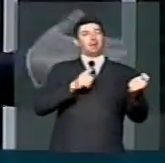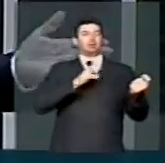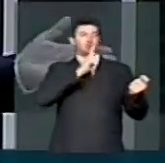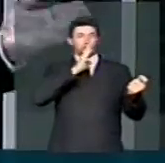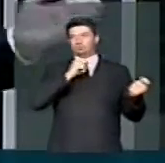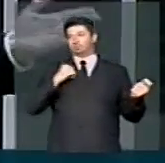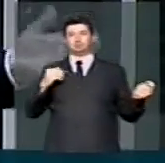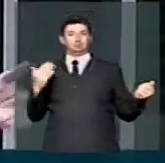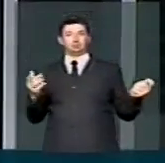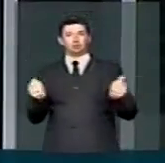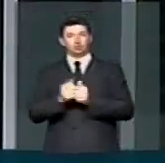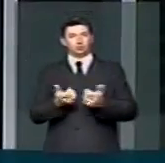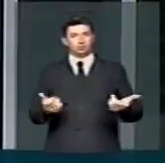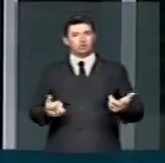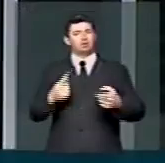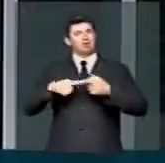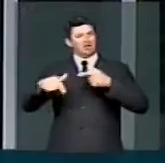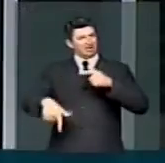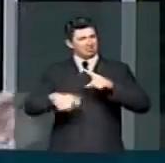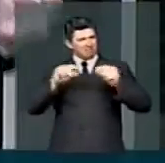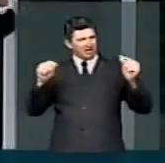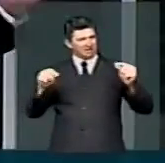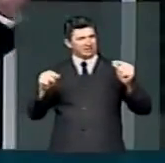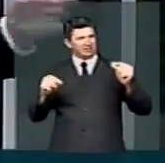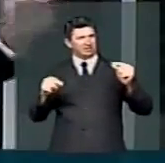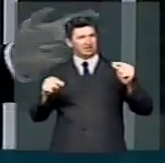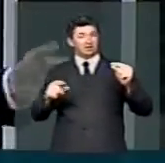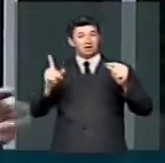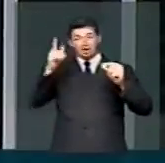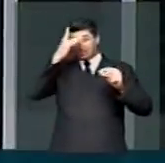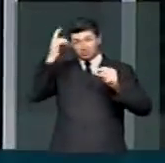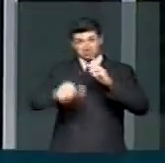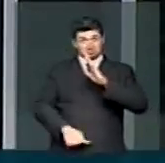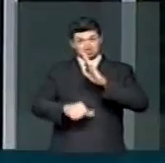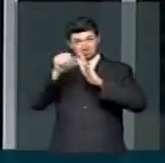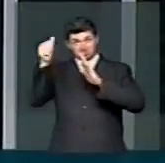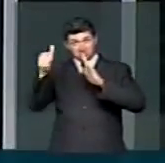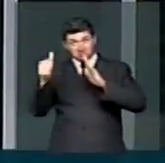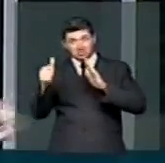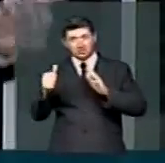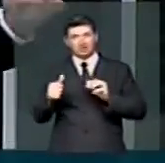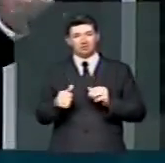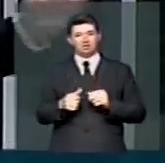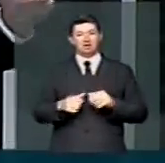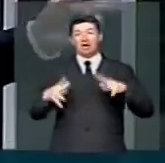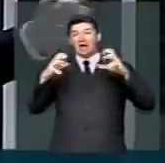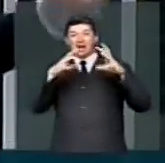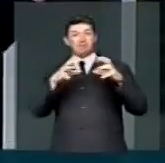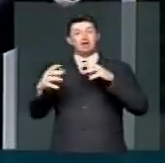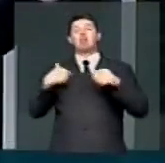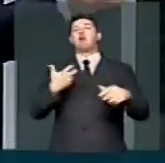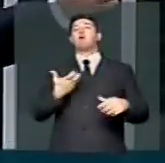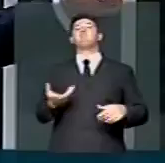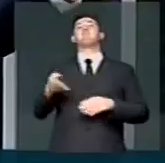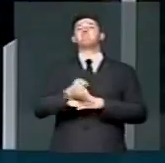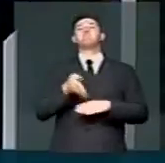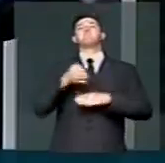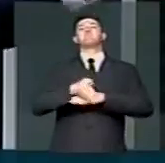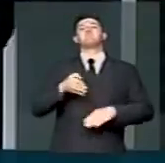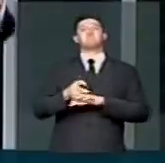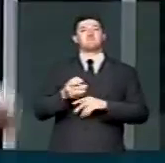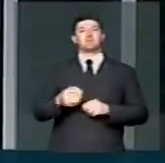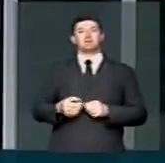em Brasília, muitas vezes, sejam os primeiros a brigar por um espaço para tirar